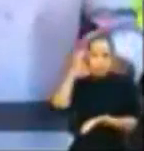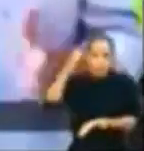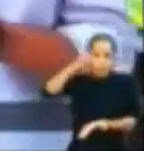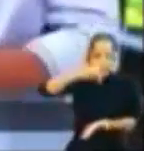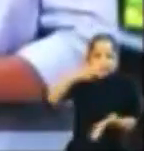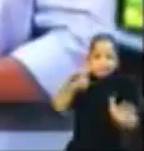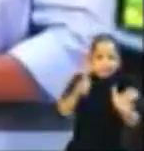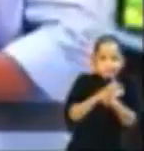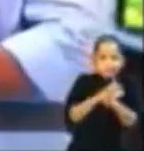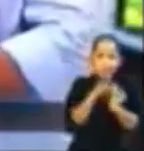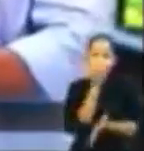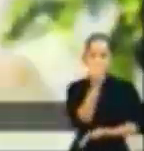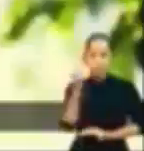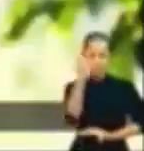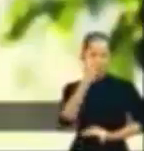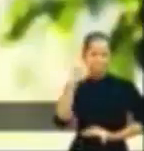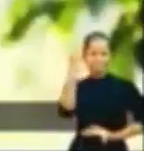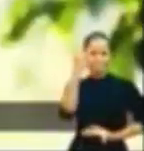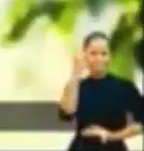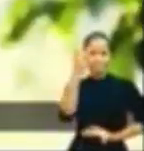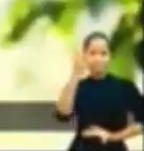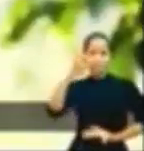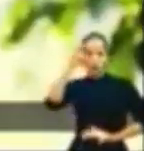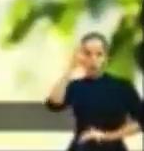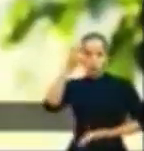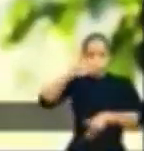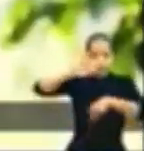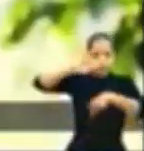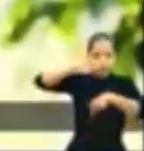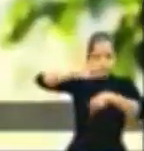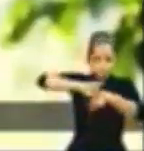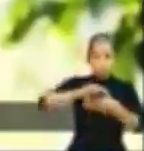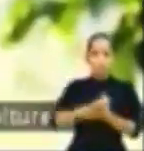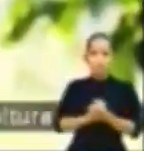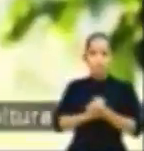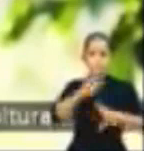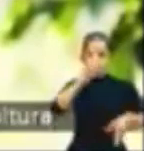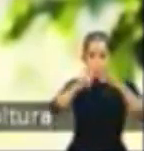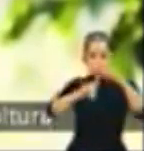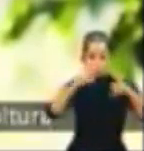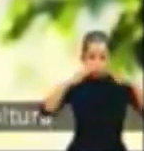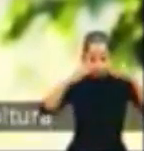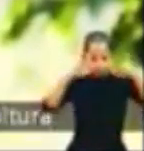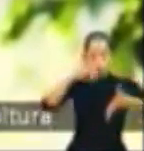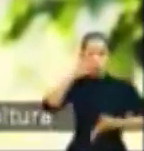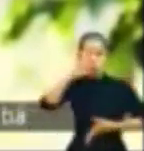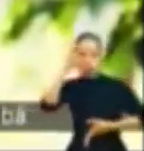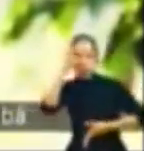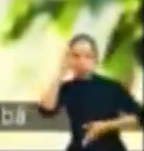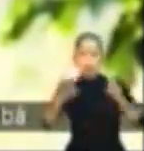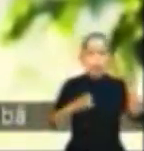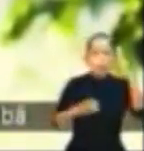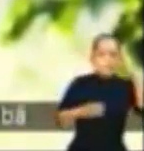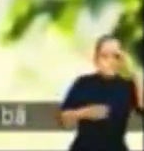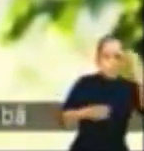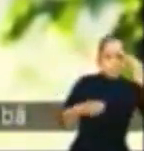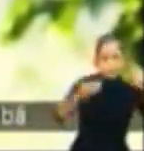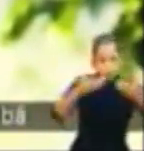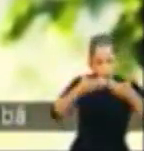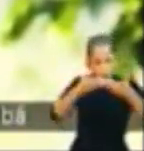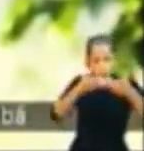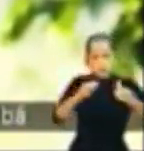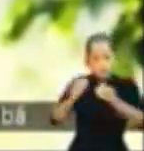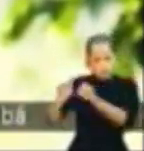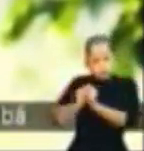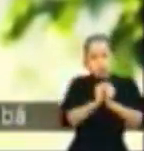gastronomia e também a cultura urbana. Valorizando a nossa gente, a nossa memória e a nossa cultura, é que construiremos juntos uma